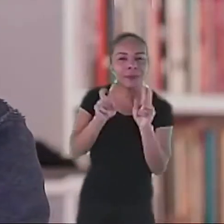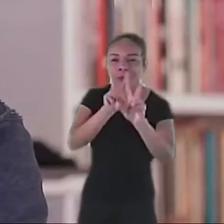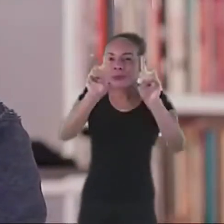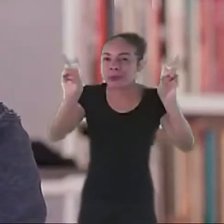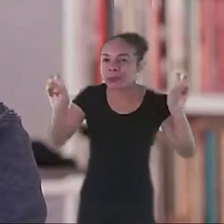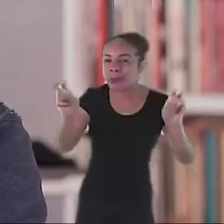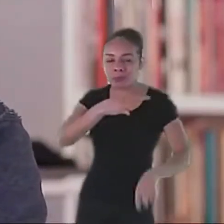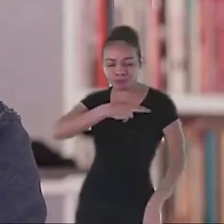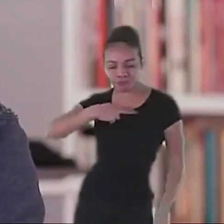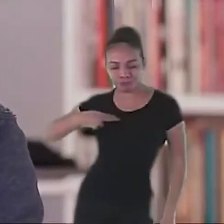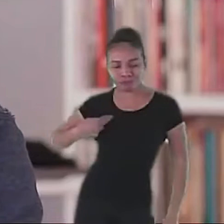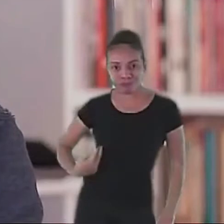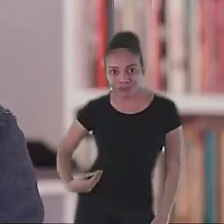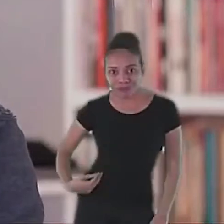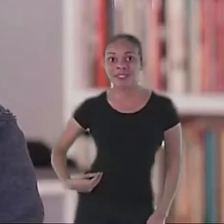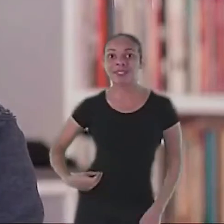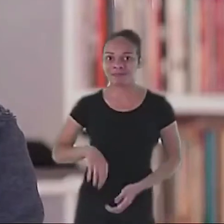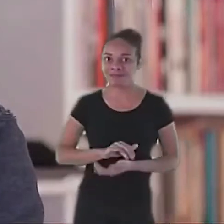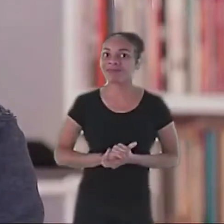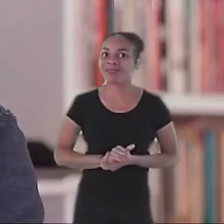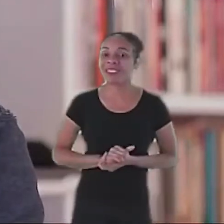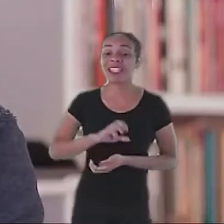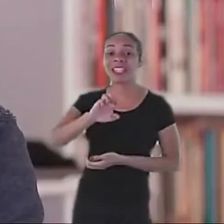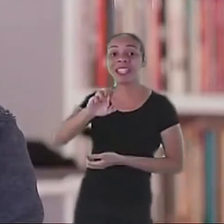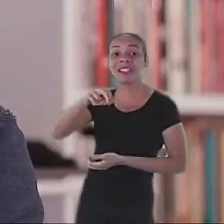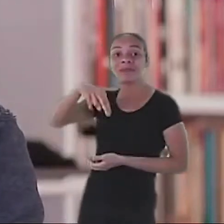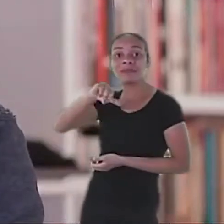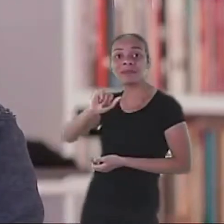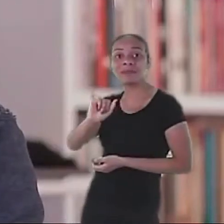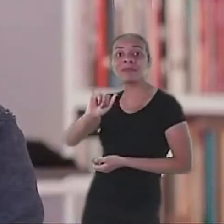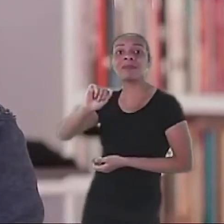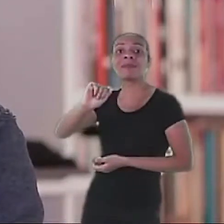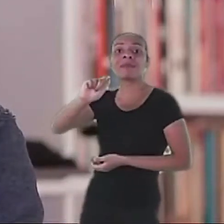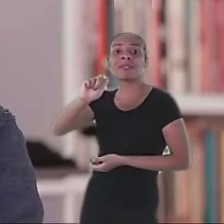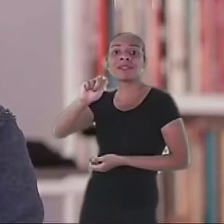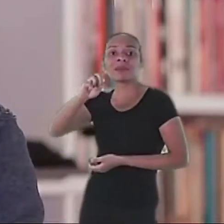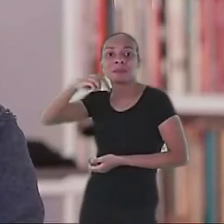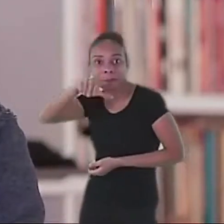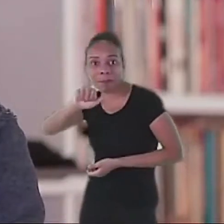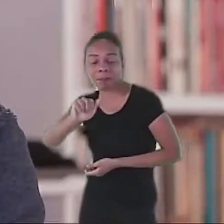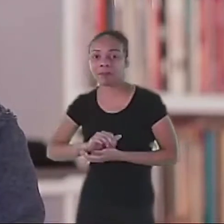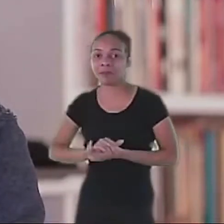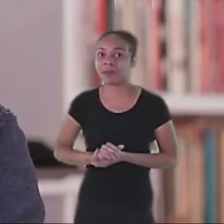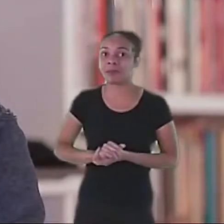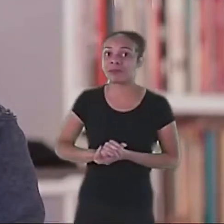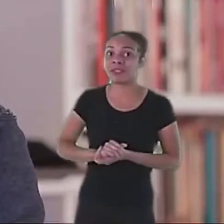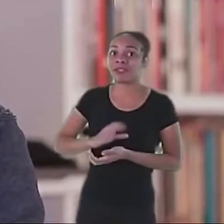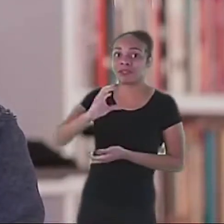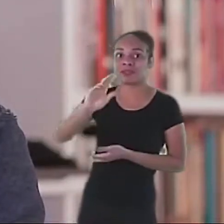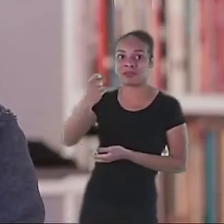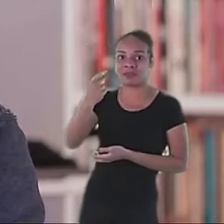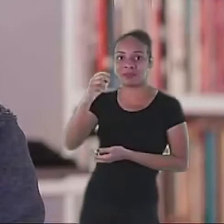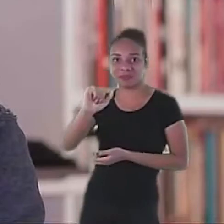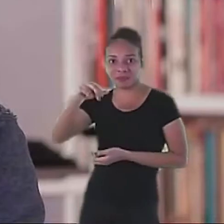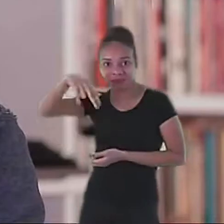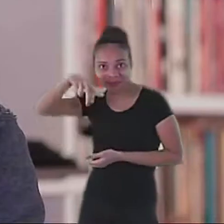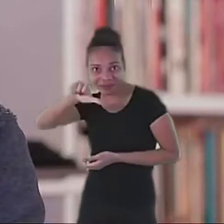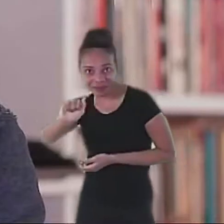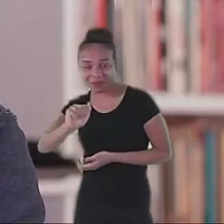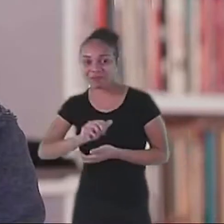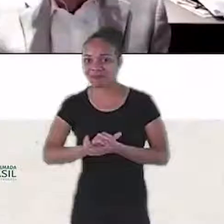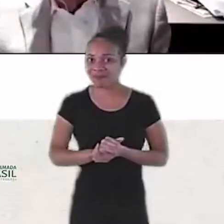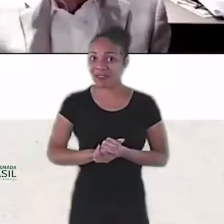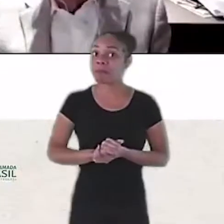uma síntese histórica, econômica e psicanalítica. Afonso segura nas mãos o livro Enigma China, de Francisco